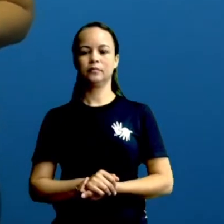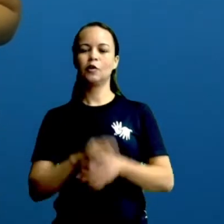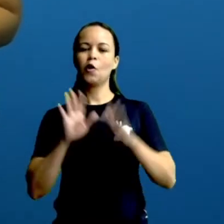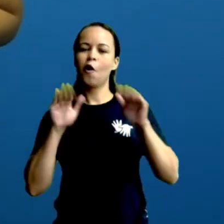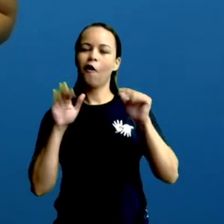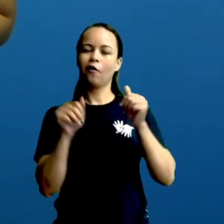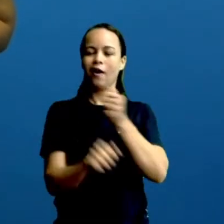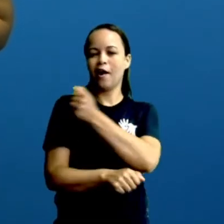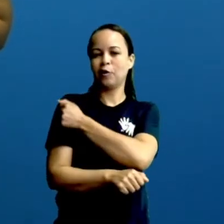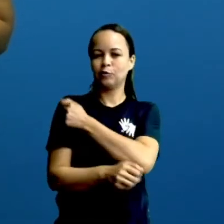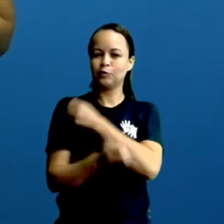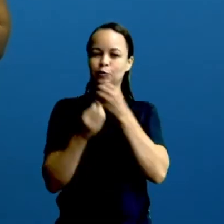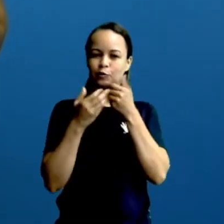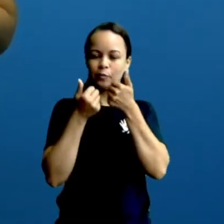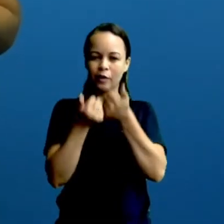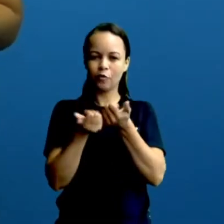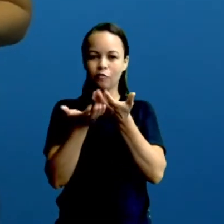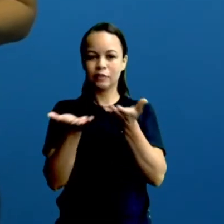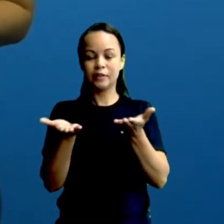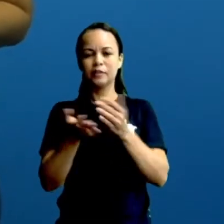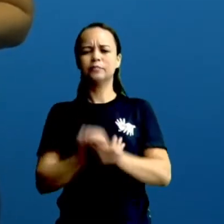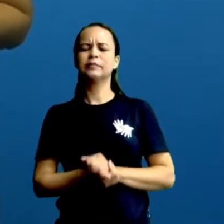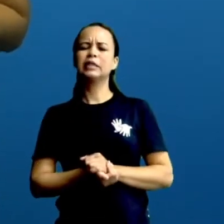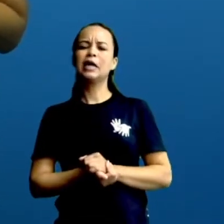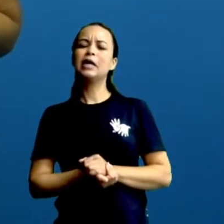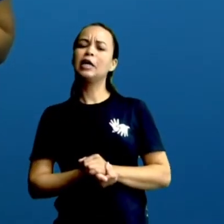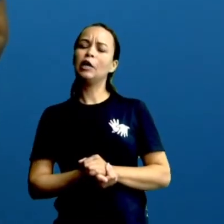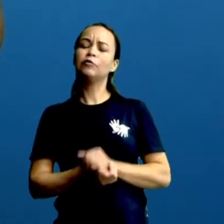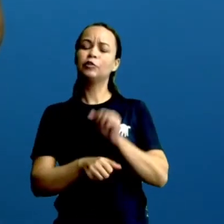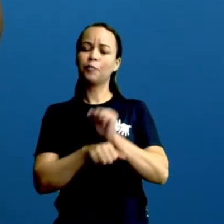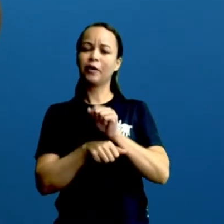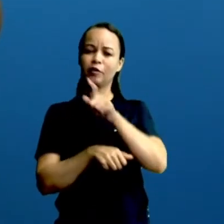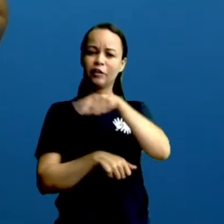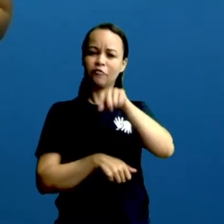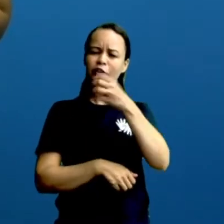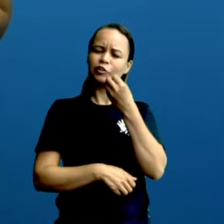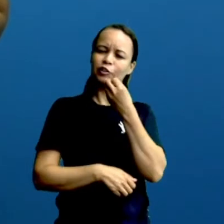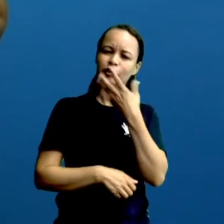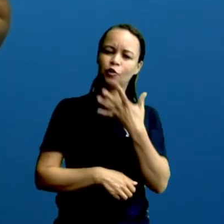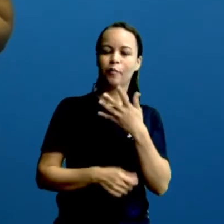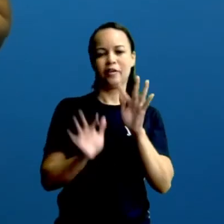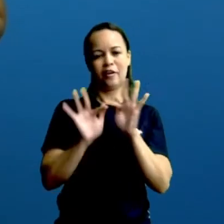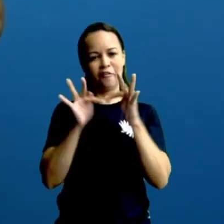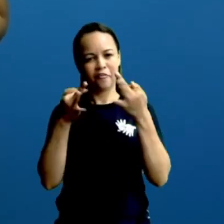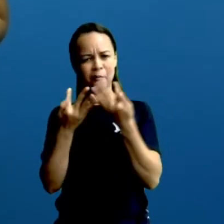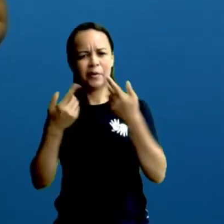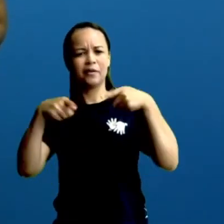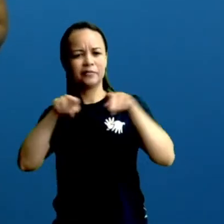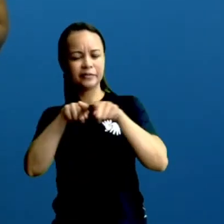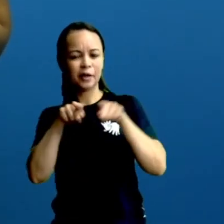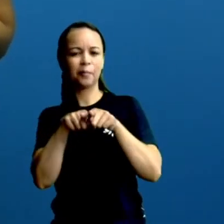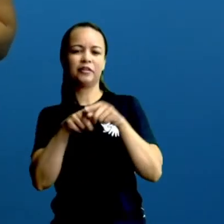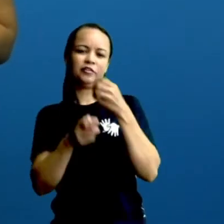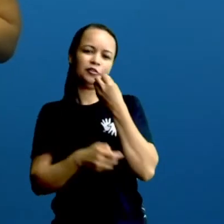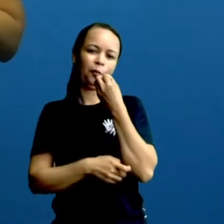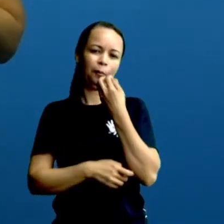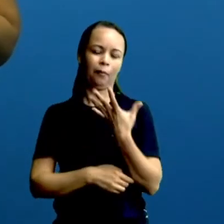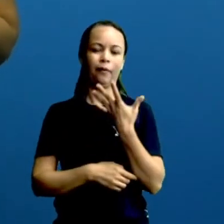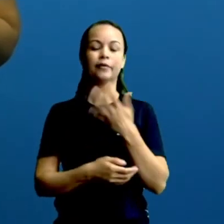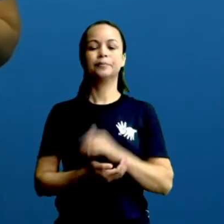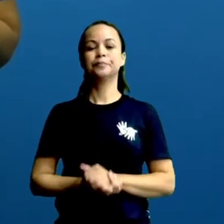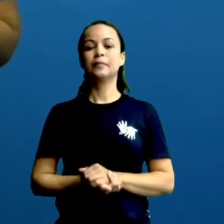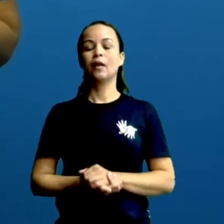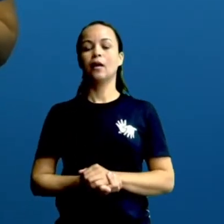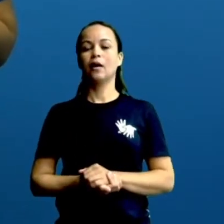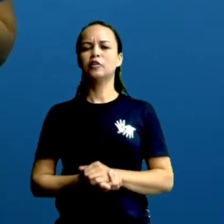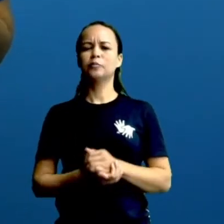Olá pessoal, tudo bom com vocês? Eu espero que vocês estejam bem e que os familiares de vocês também estejam bem.